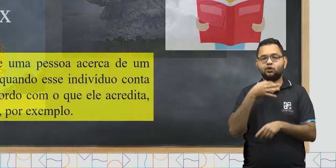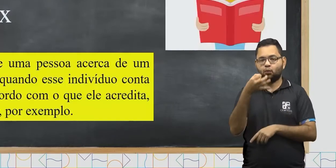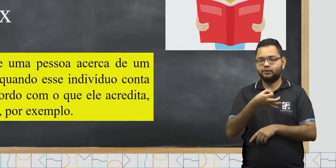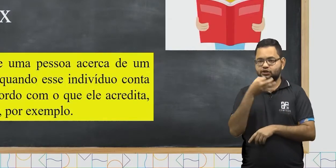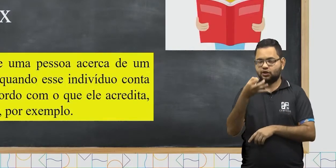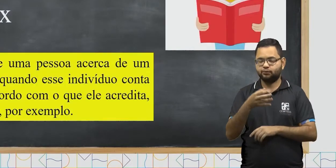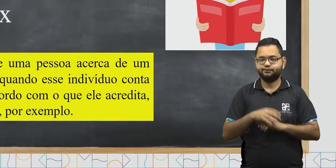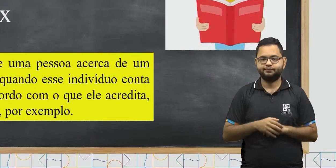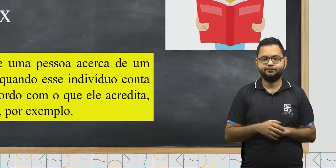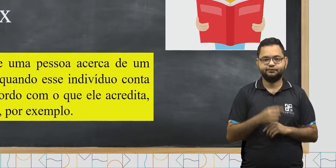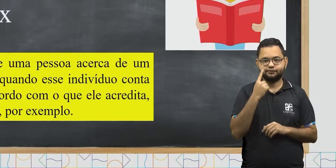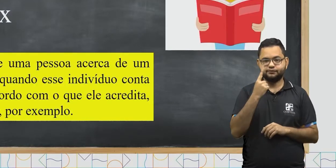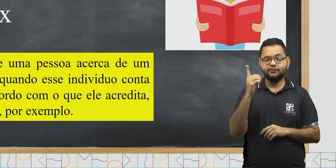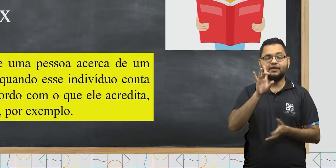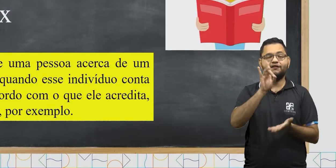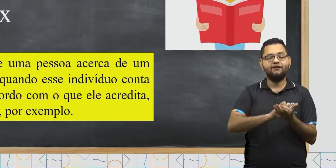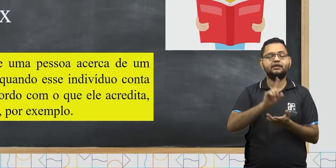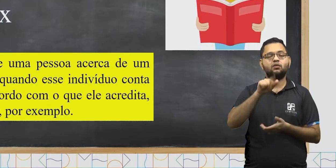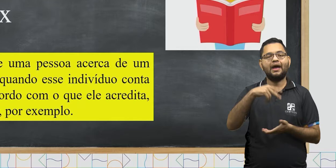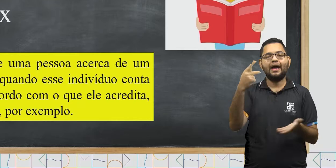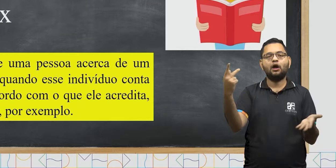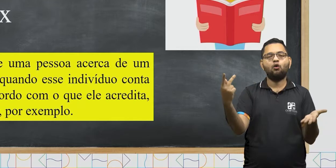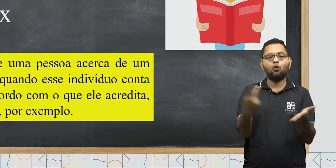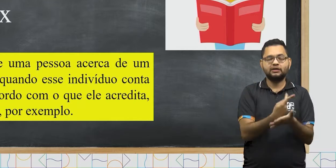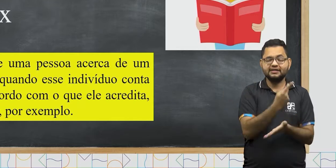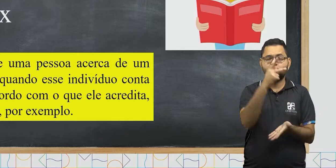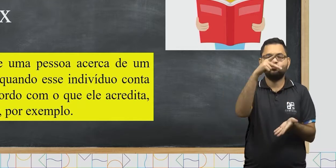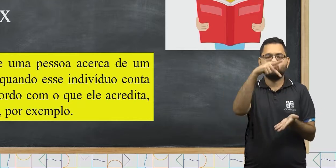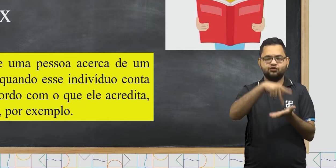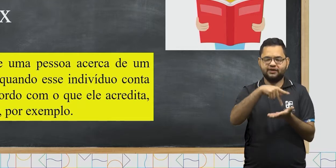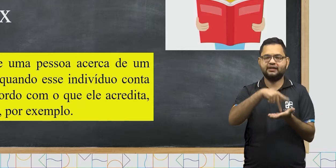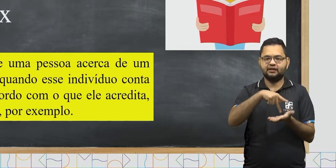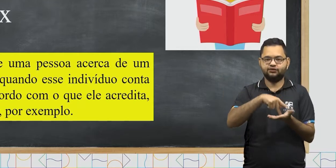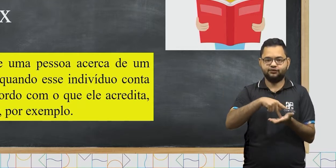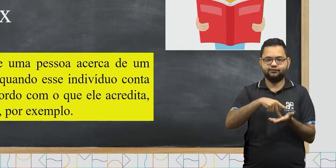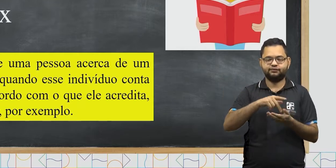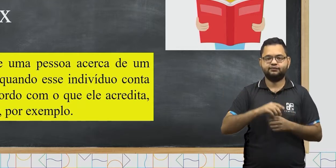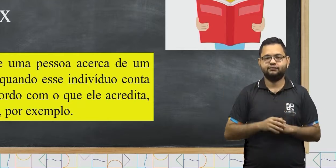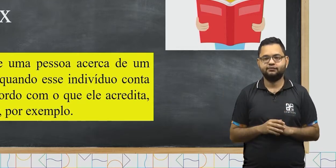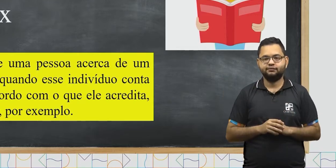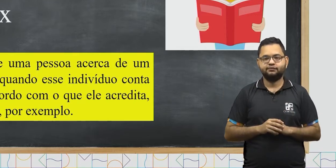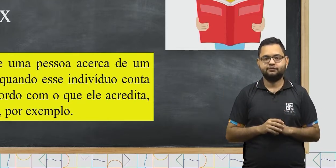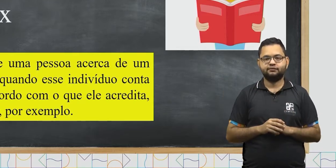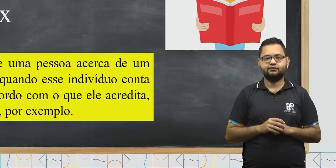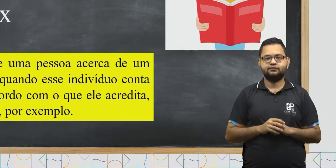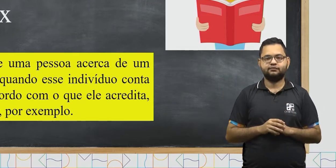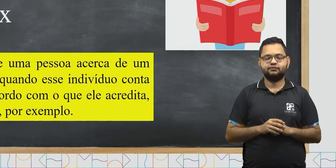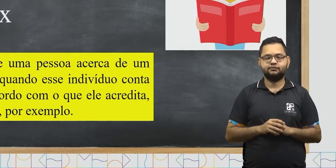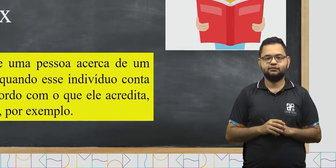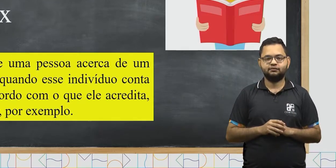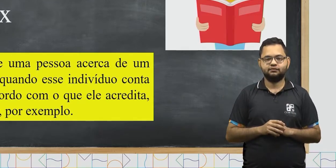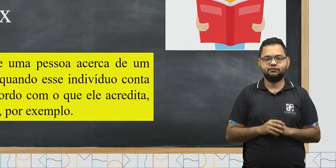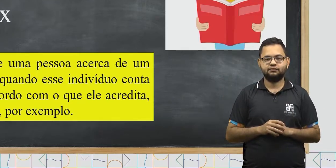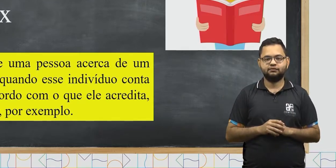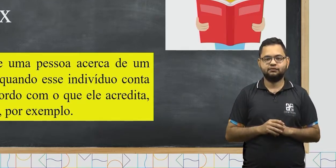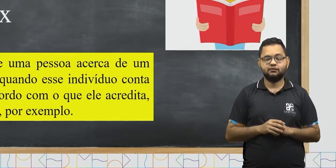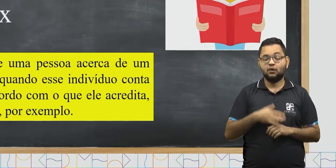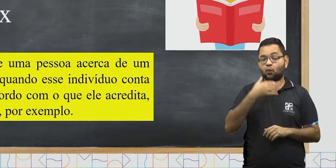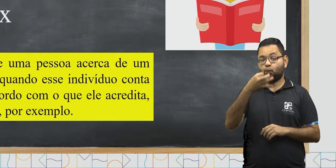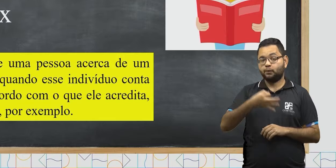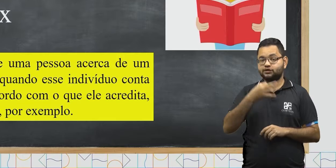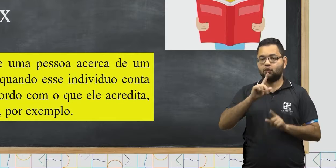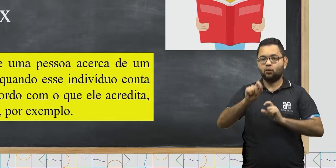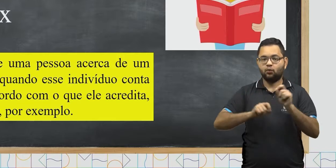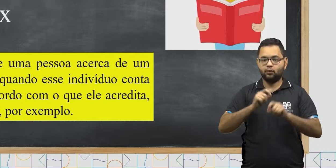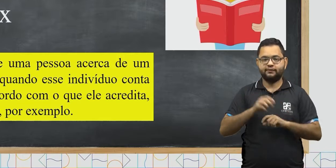opinião. Fato é um acontecimento, aquilo que é verdadeiro, que corresponde à realidade.